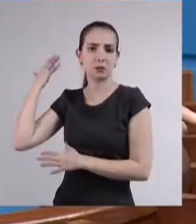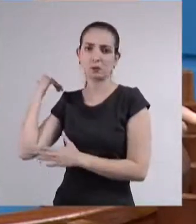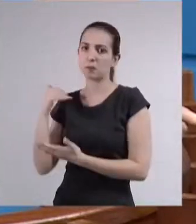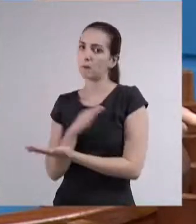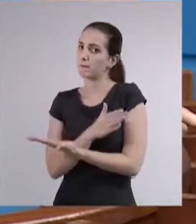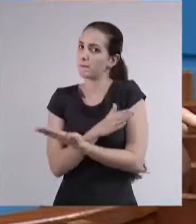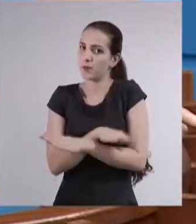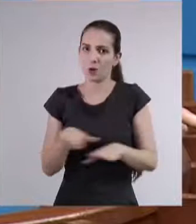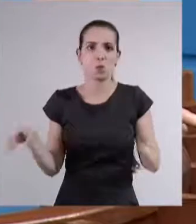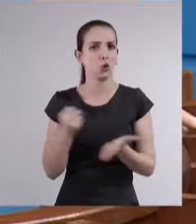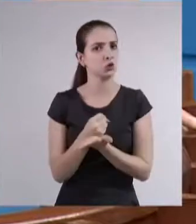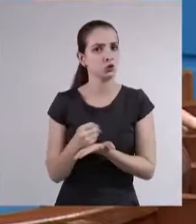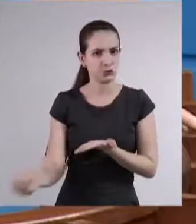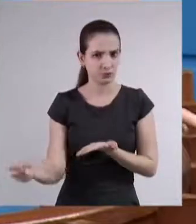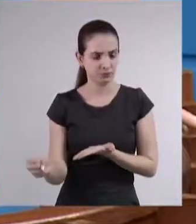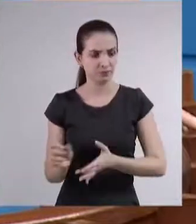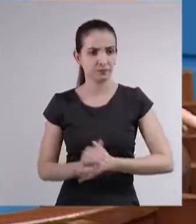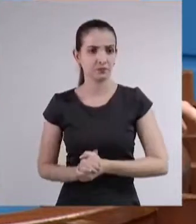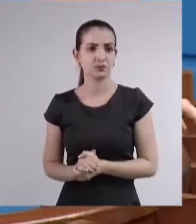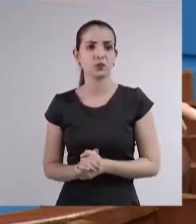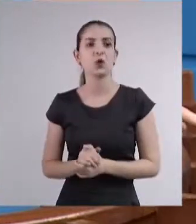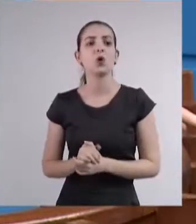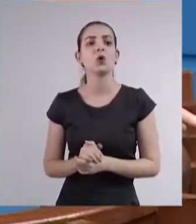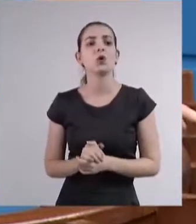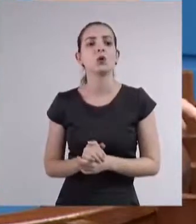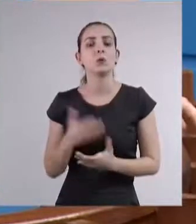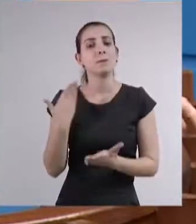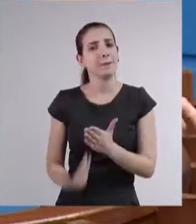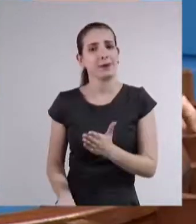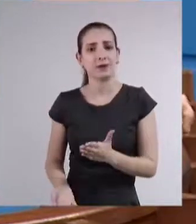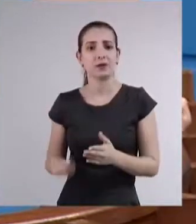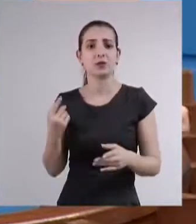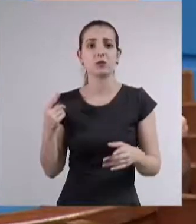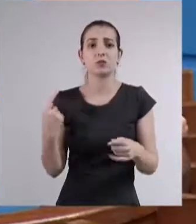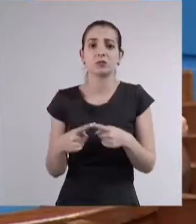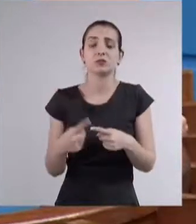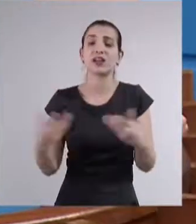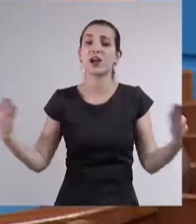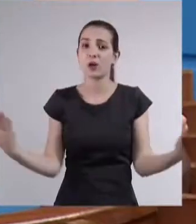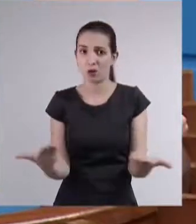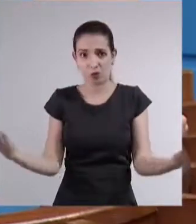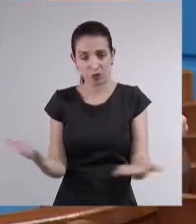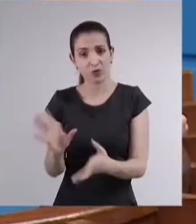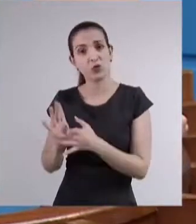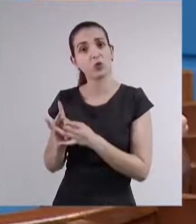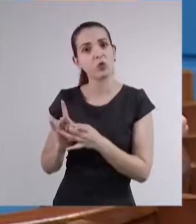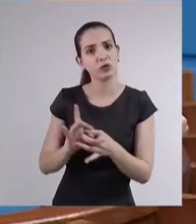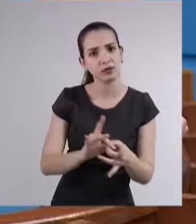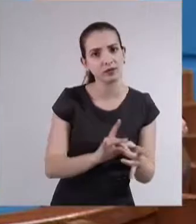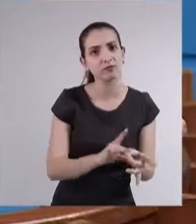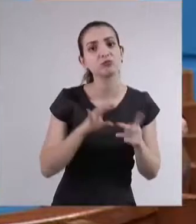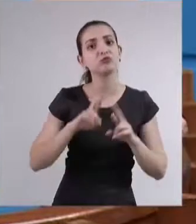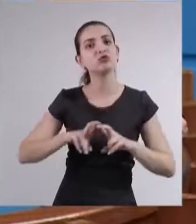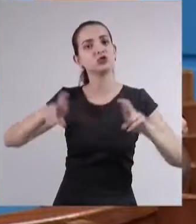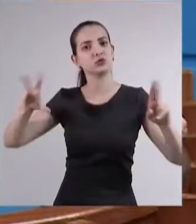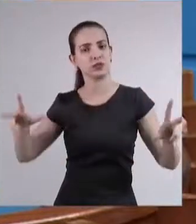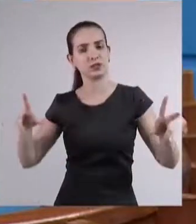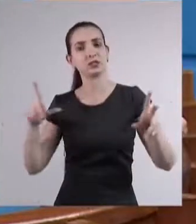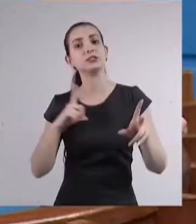mais. O que a gente percebeu? Que hoje, você tendo uma